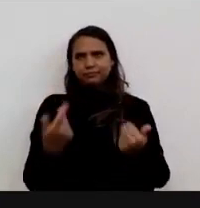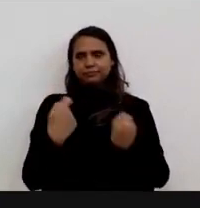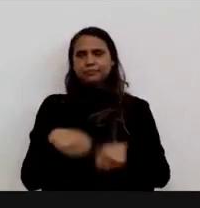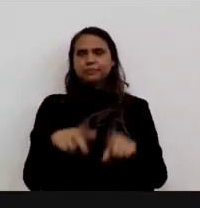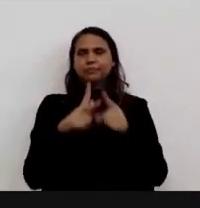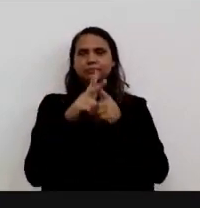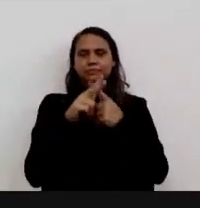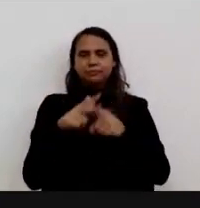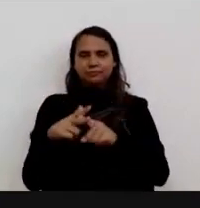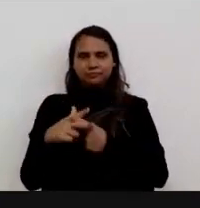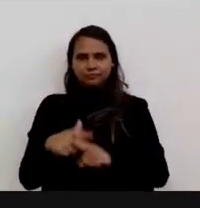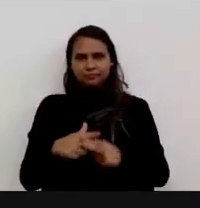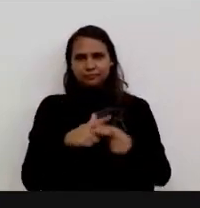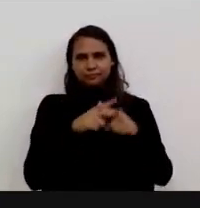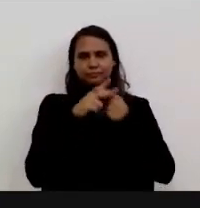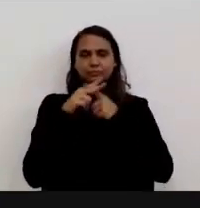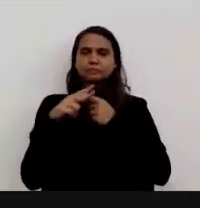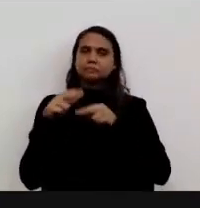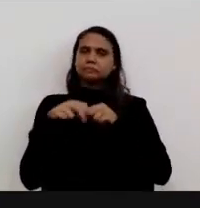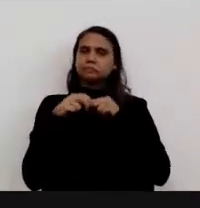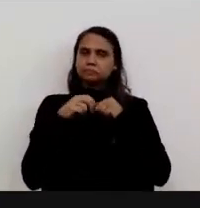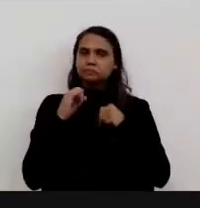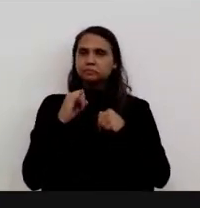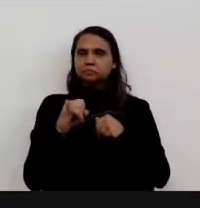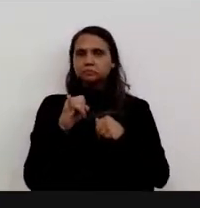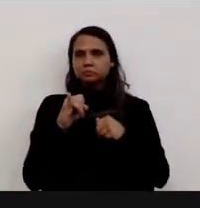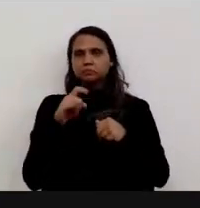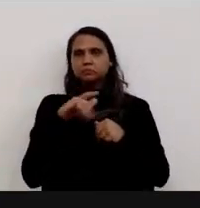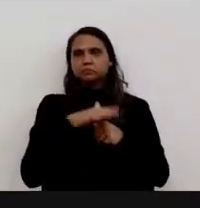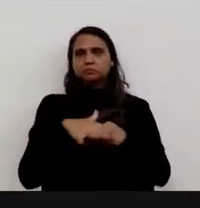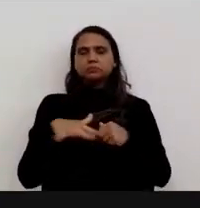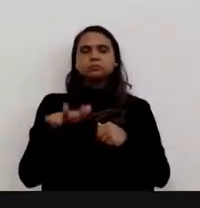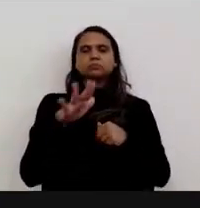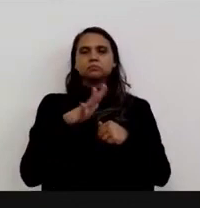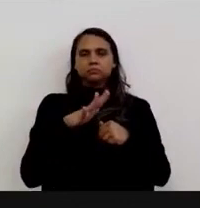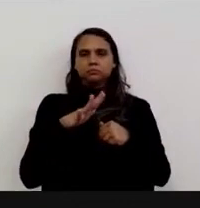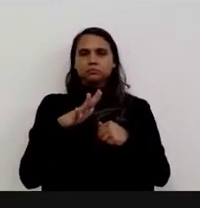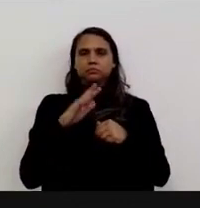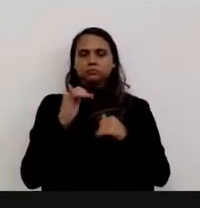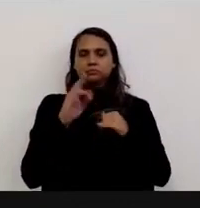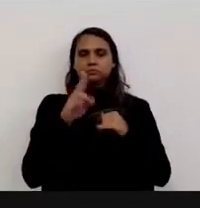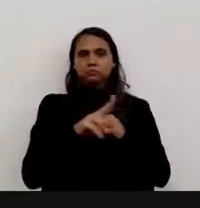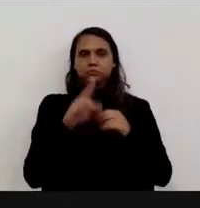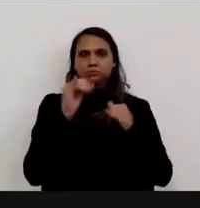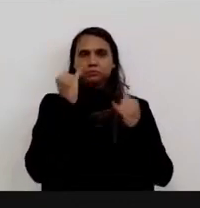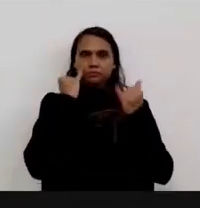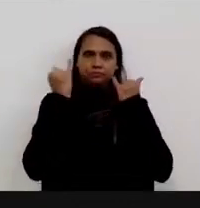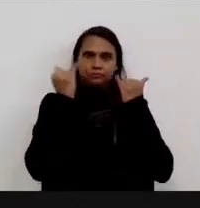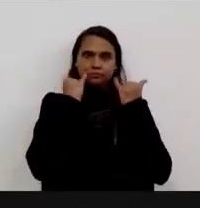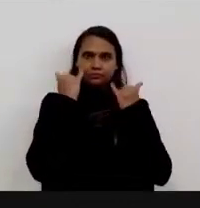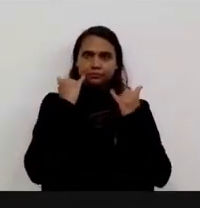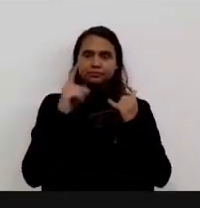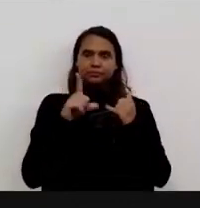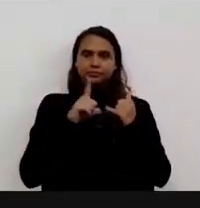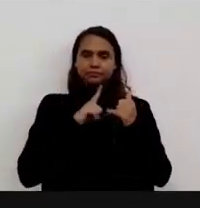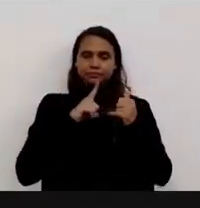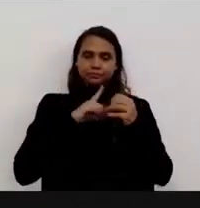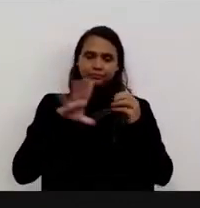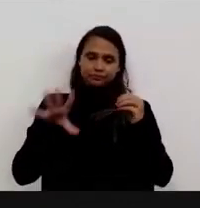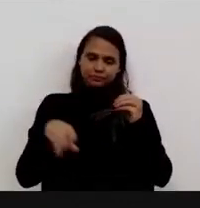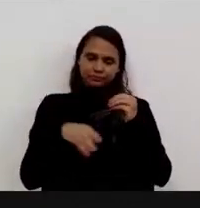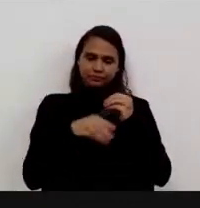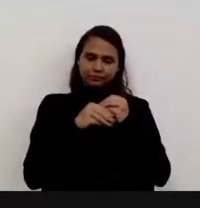trabalho de usar os dados para os sistemas de gestão da informação tem a ver com complementar dados